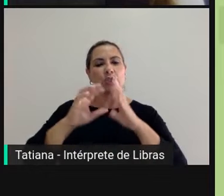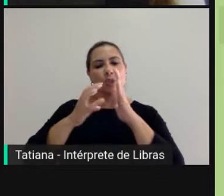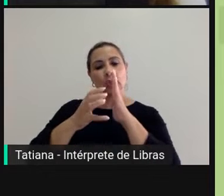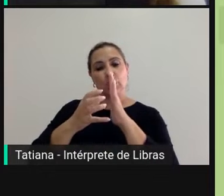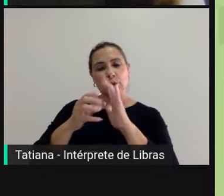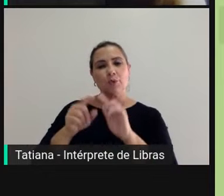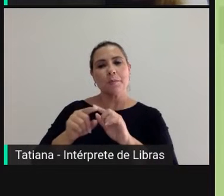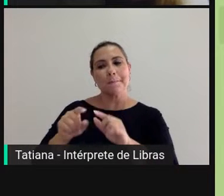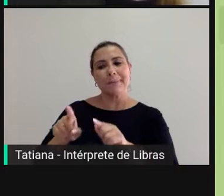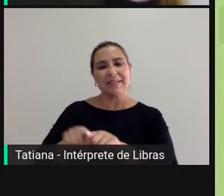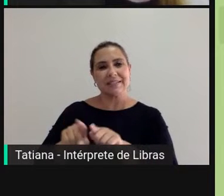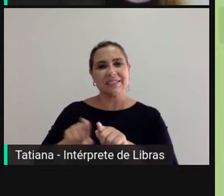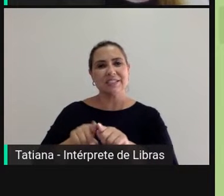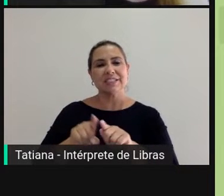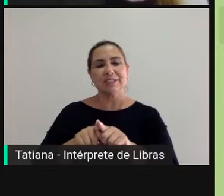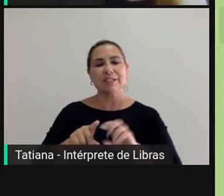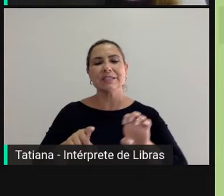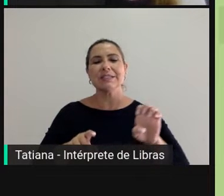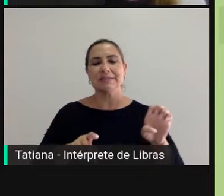esquerda, as